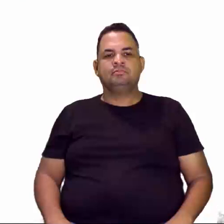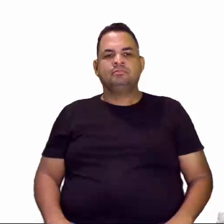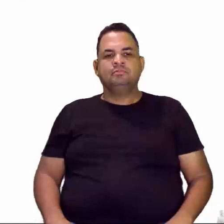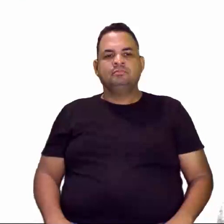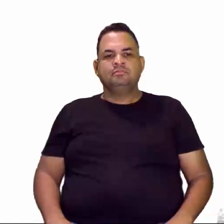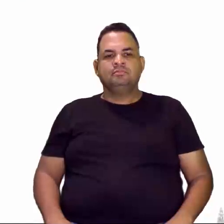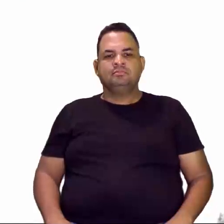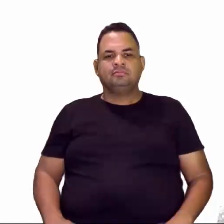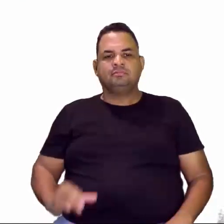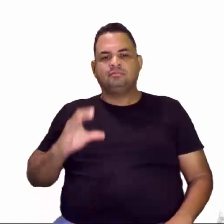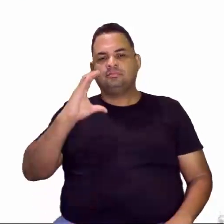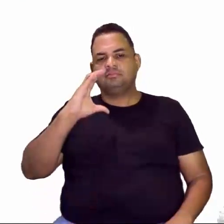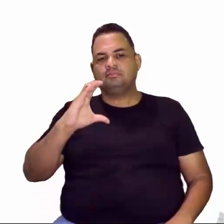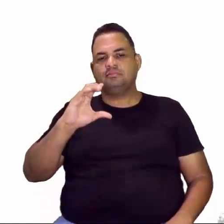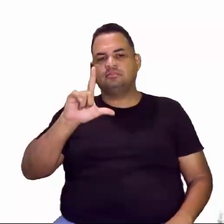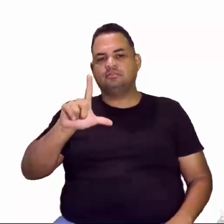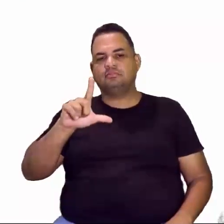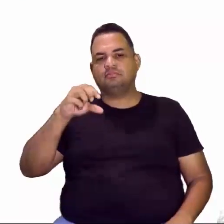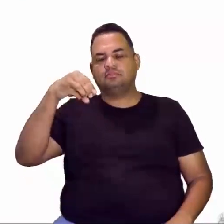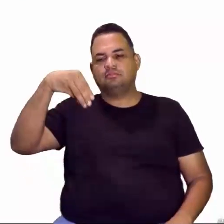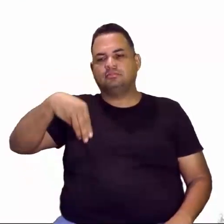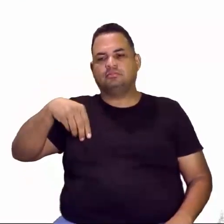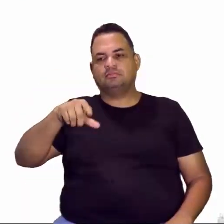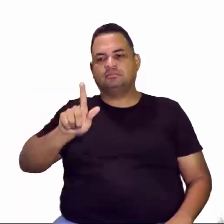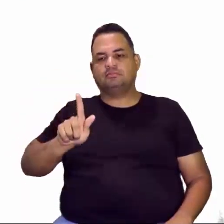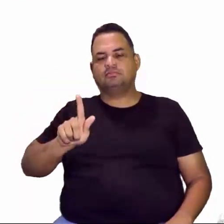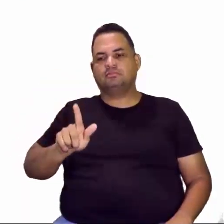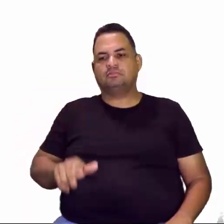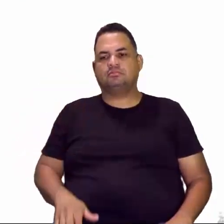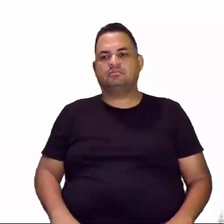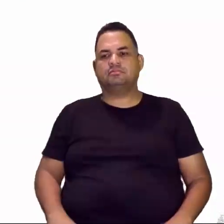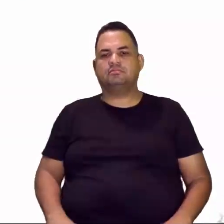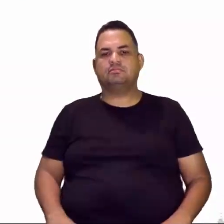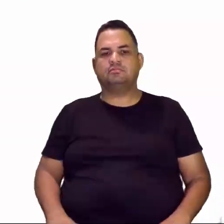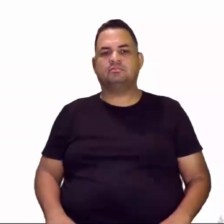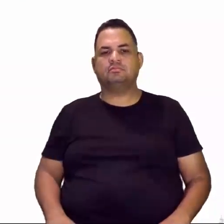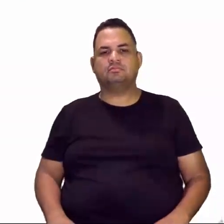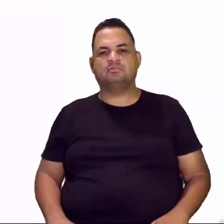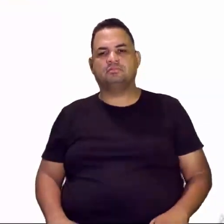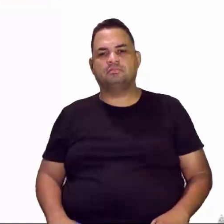lá? Cloreto de magnésio. Olha aqui, ó.